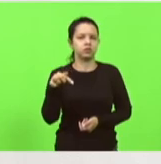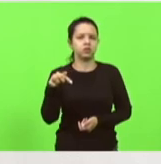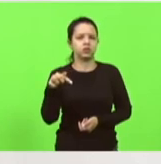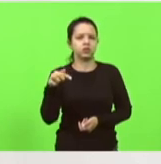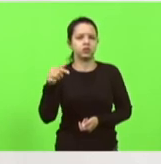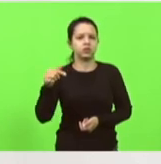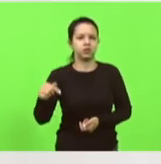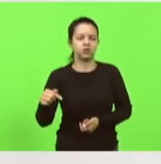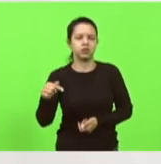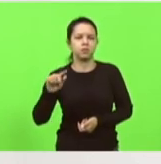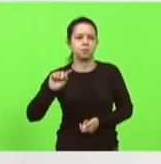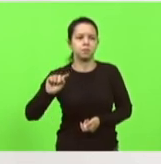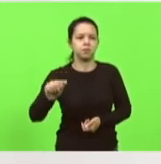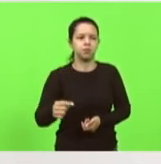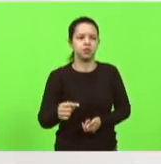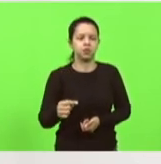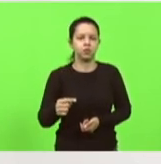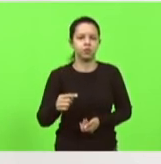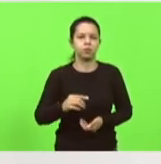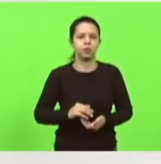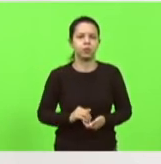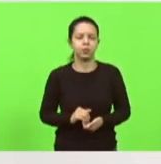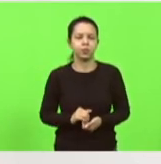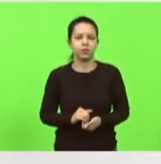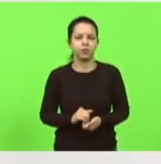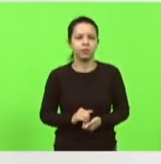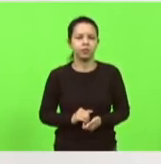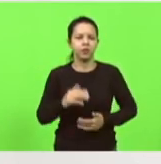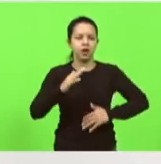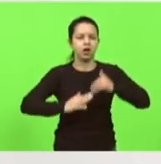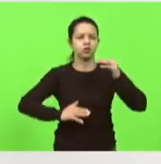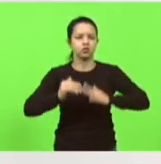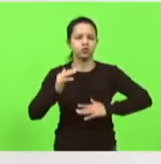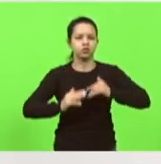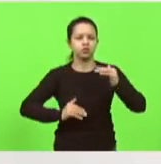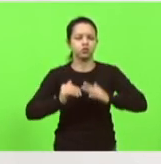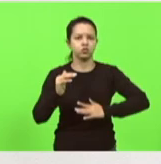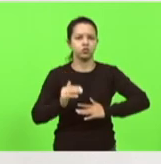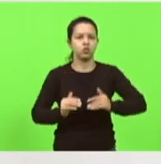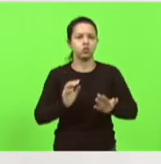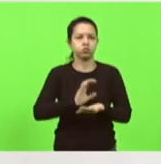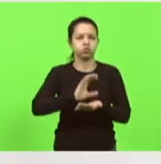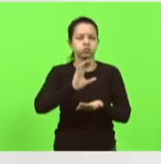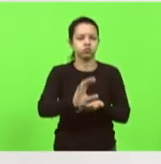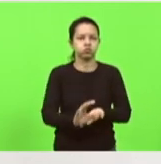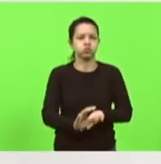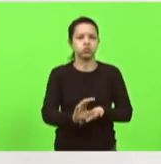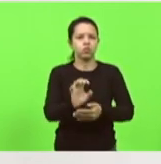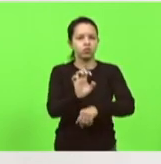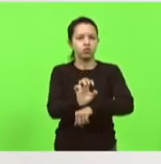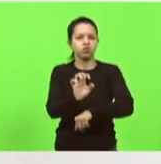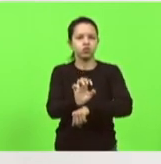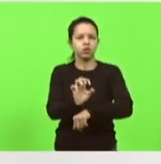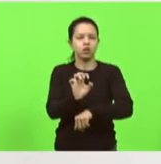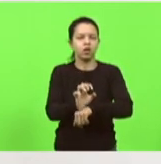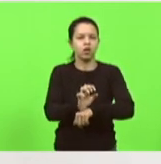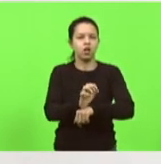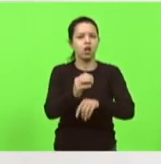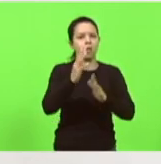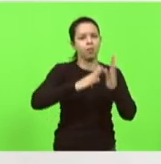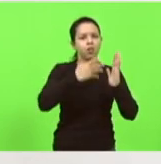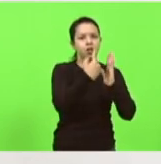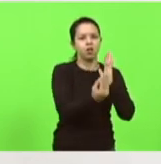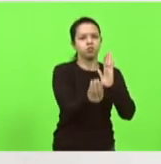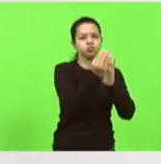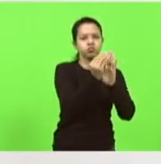R$ 1.123.887.000 para ações de custeio ao estado e aos municípios, conforme planilha e anexo que